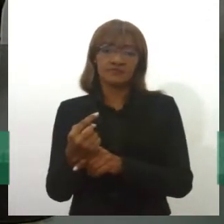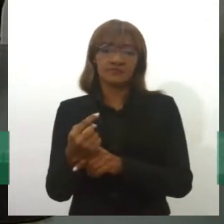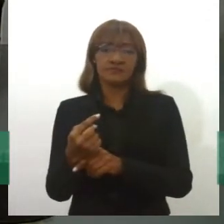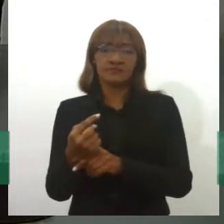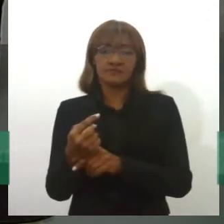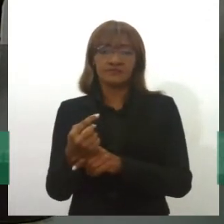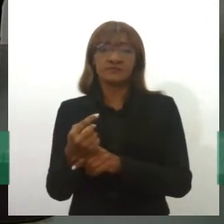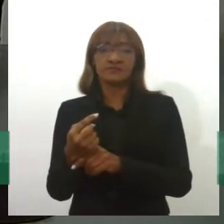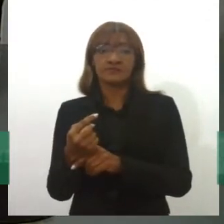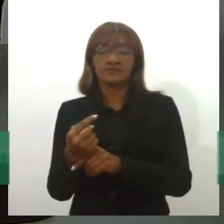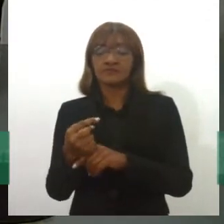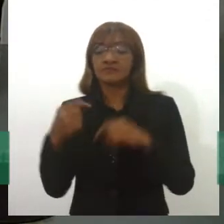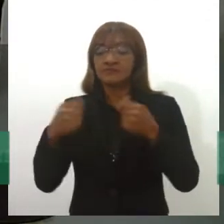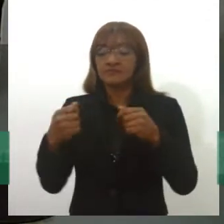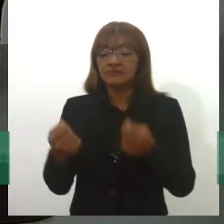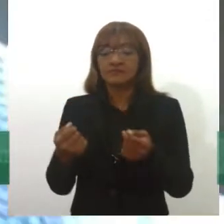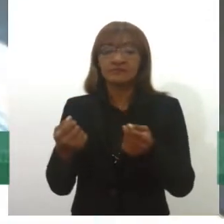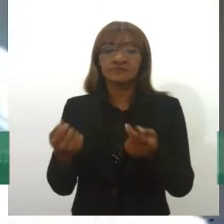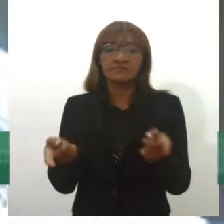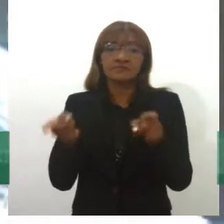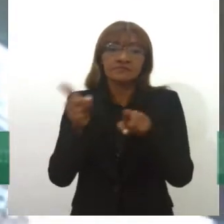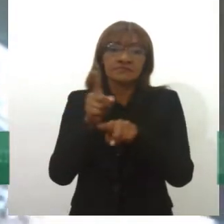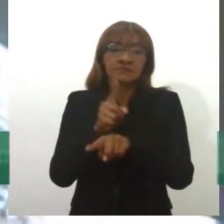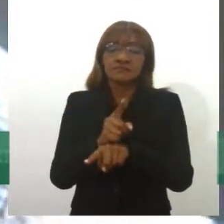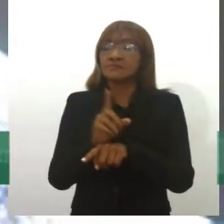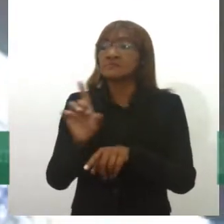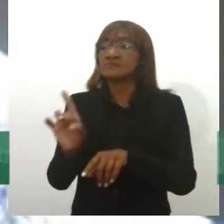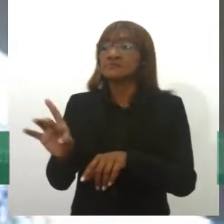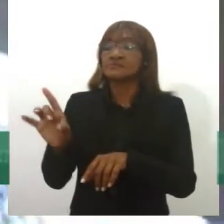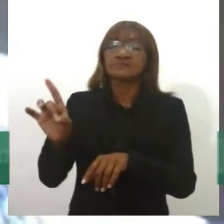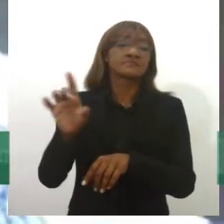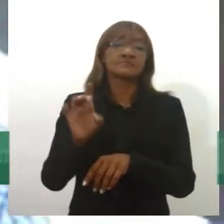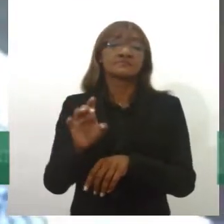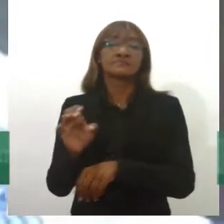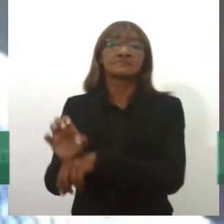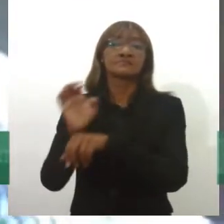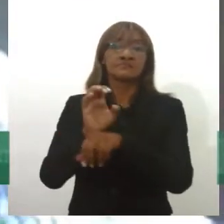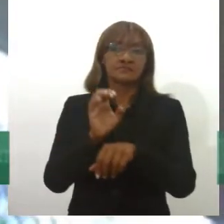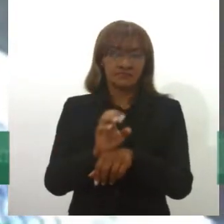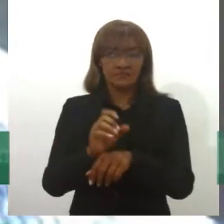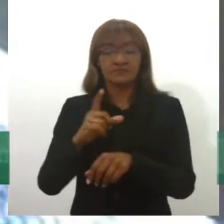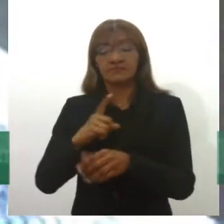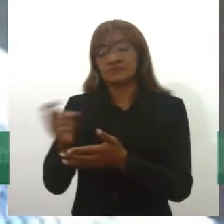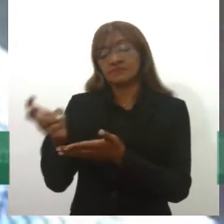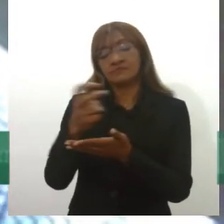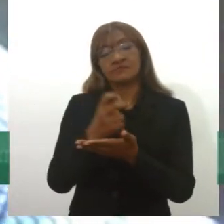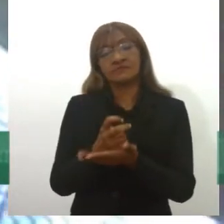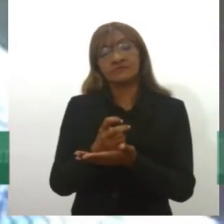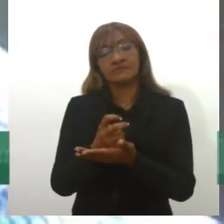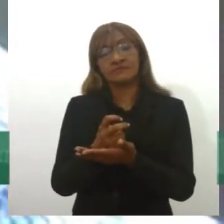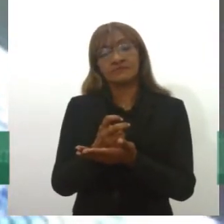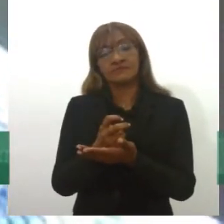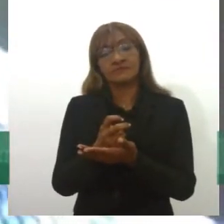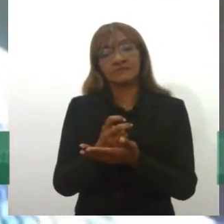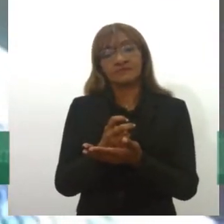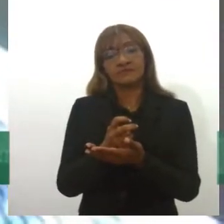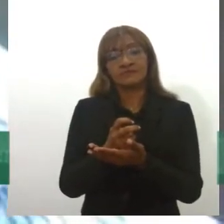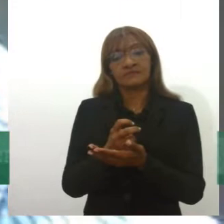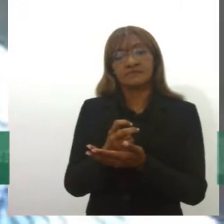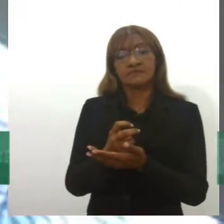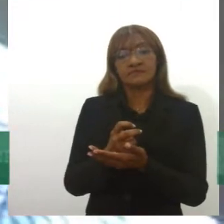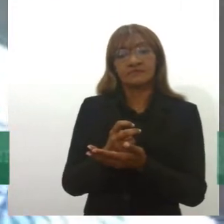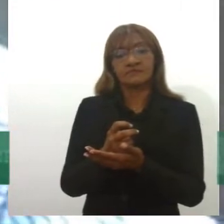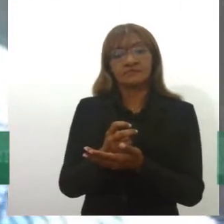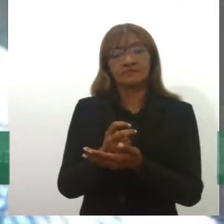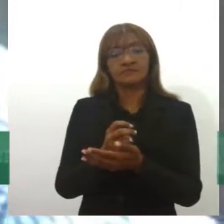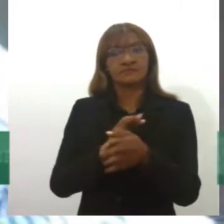Criar essa convergência de cada estado hoje pratica uma alíquota, tem uma realidade. São estados